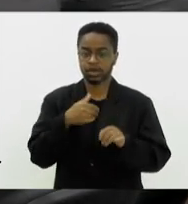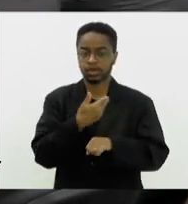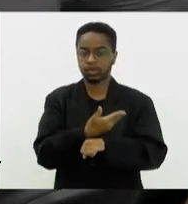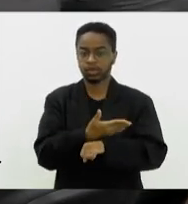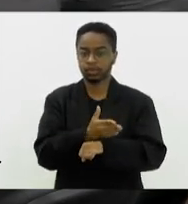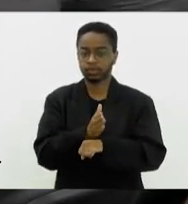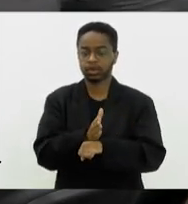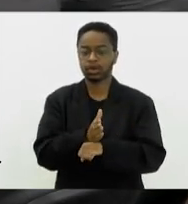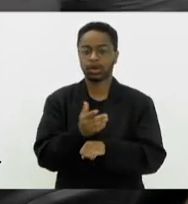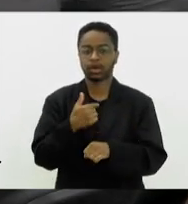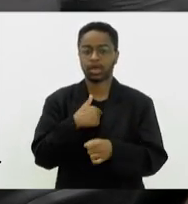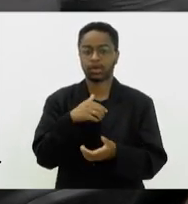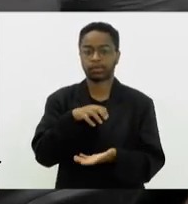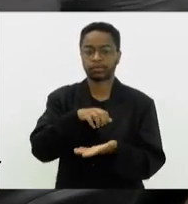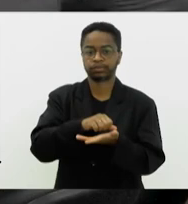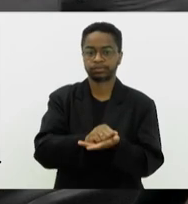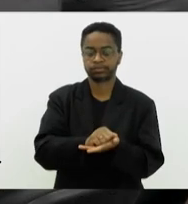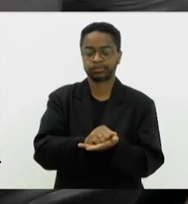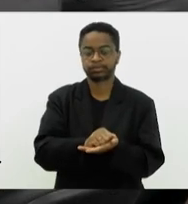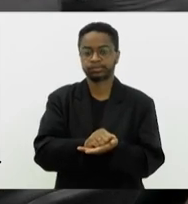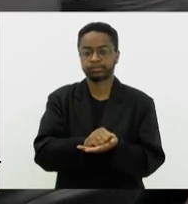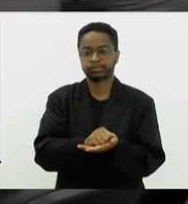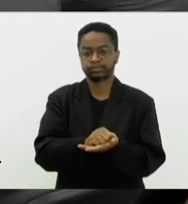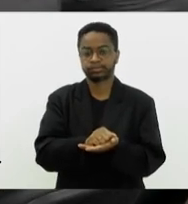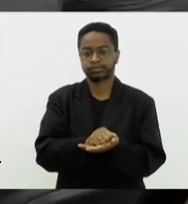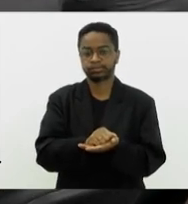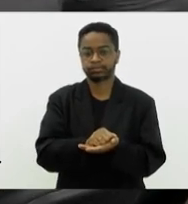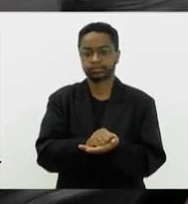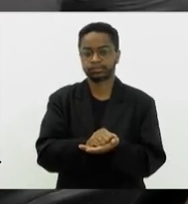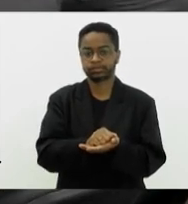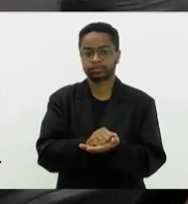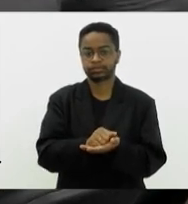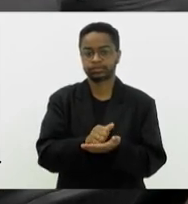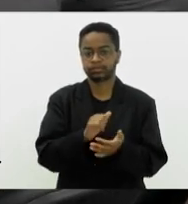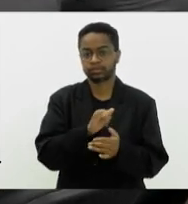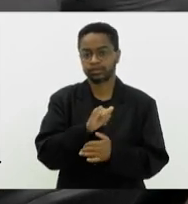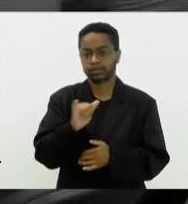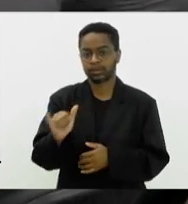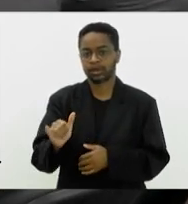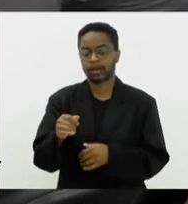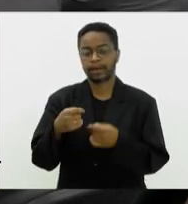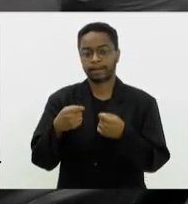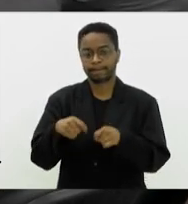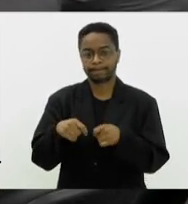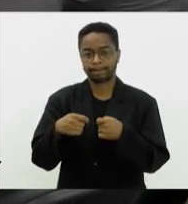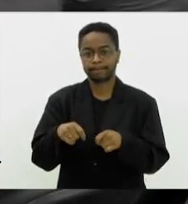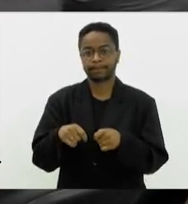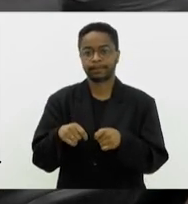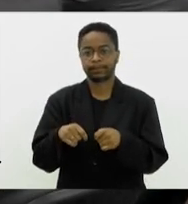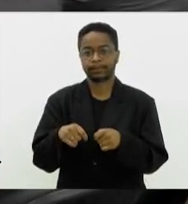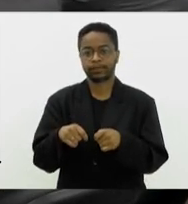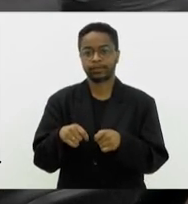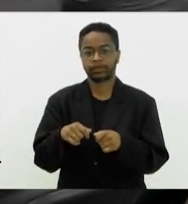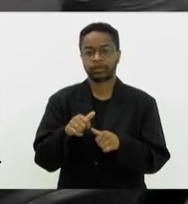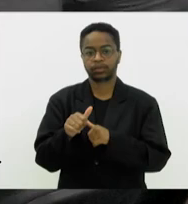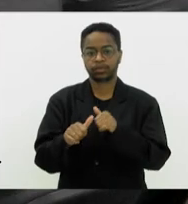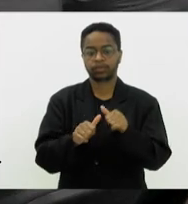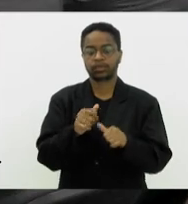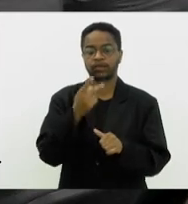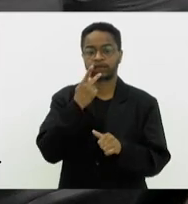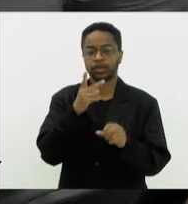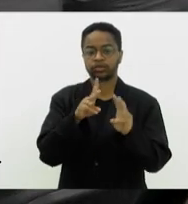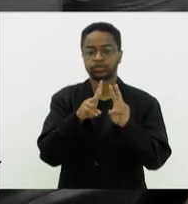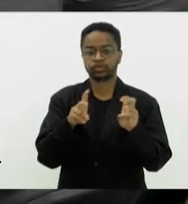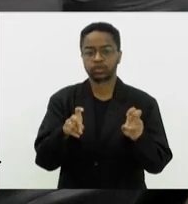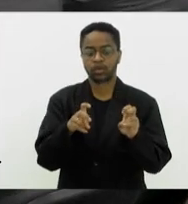eu oficio ao presidente da casa que precisa ir à pauta. Todos eles dizem respeito à